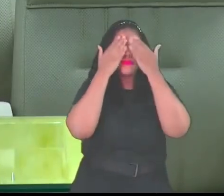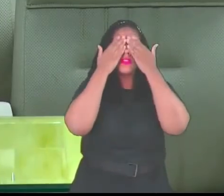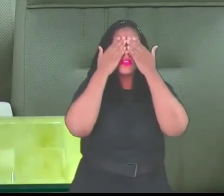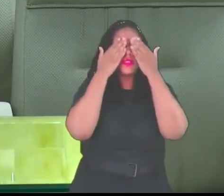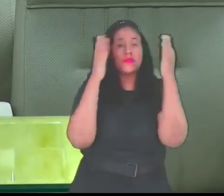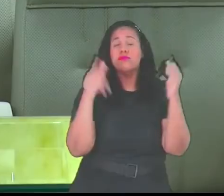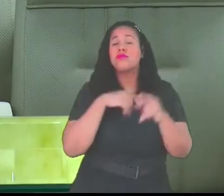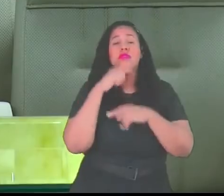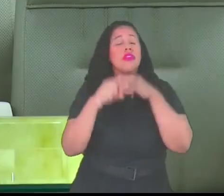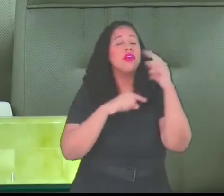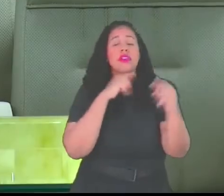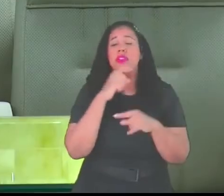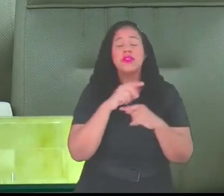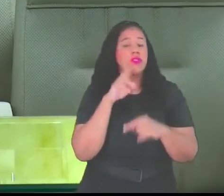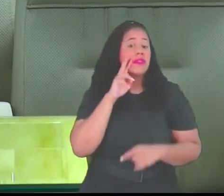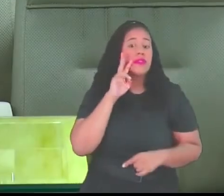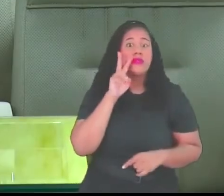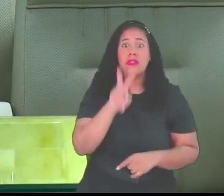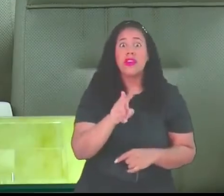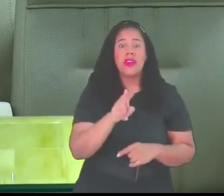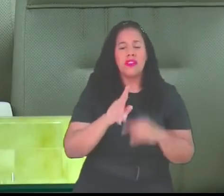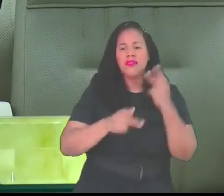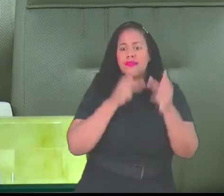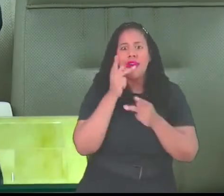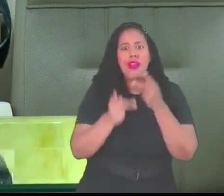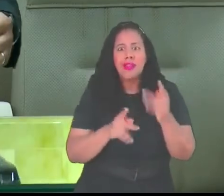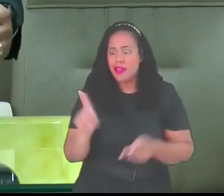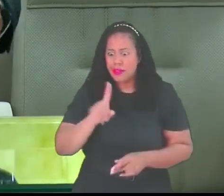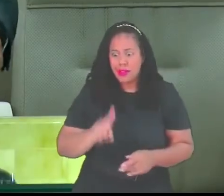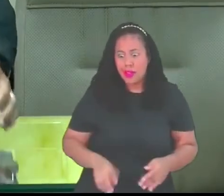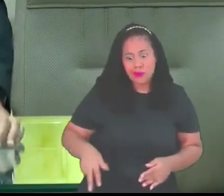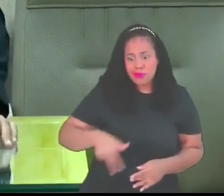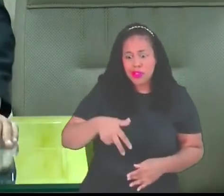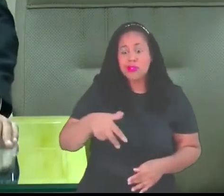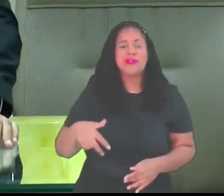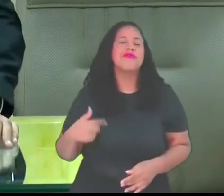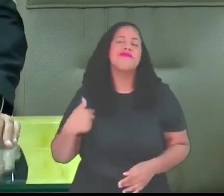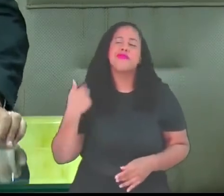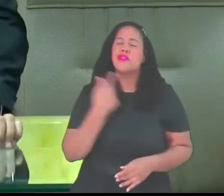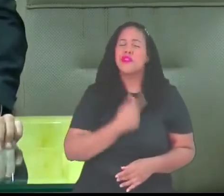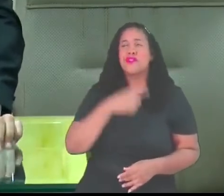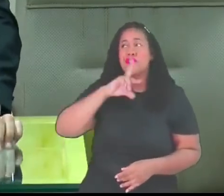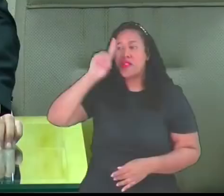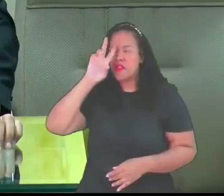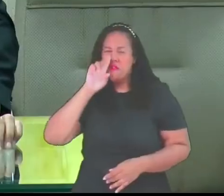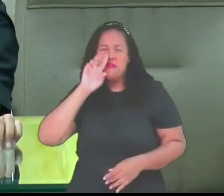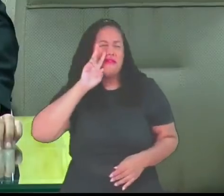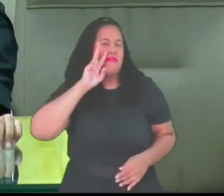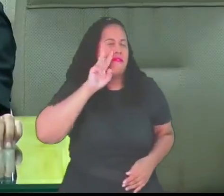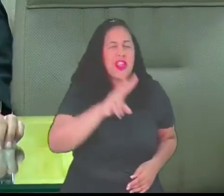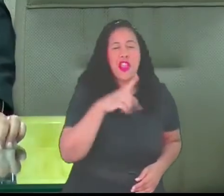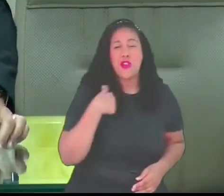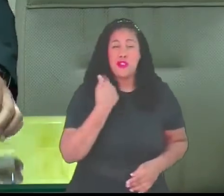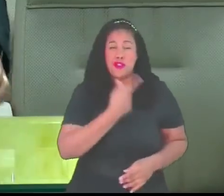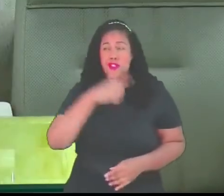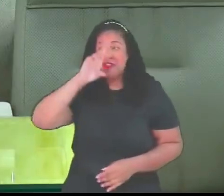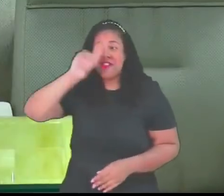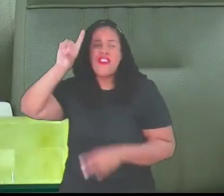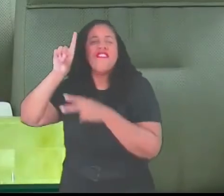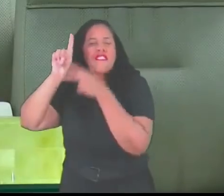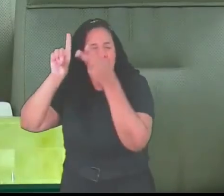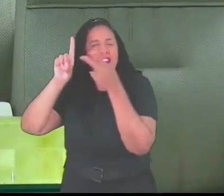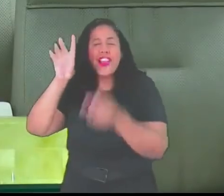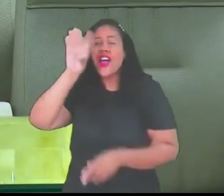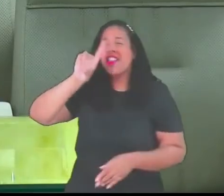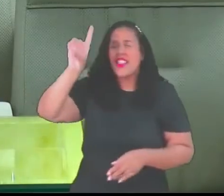vê. Não fala, não anda. O nosso Deus vê. O nosso Deus fala. O